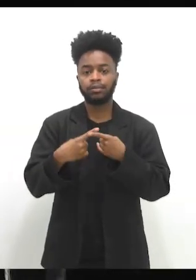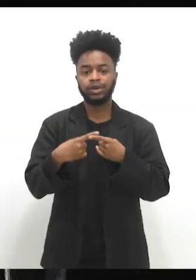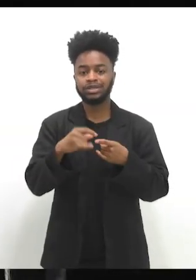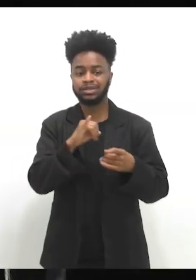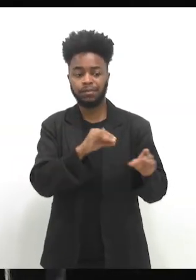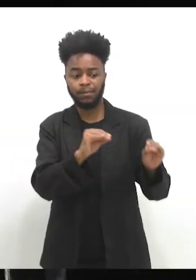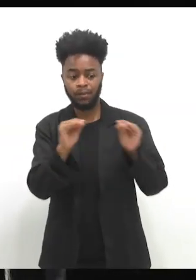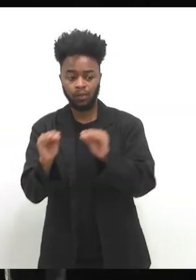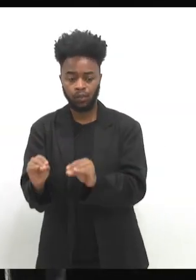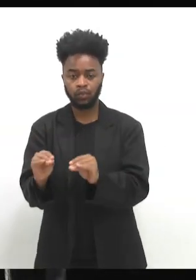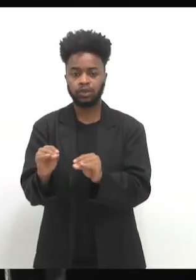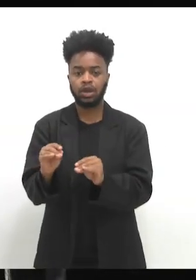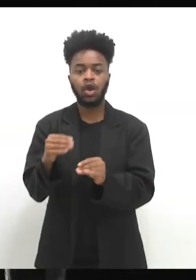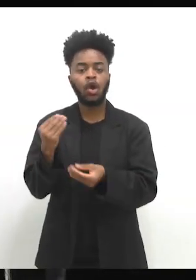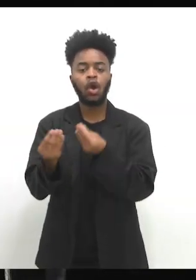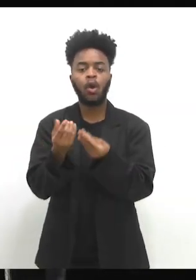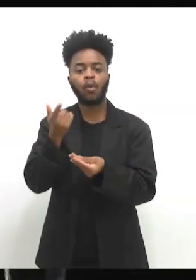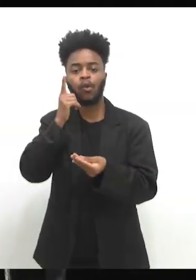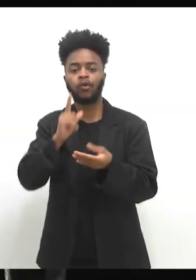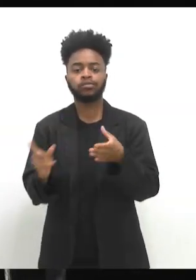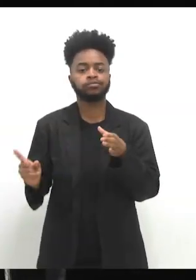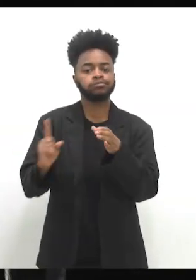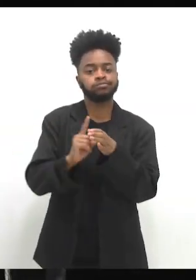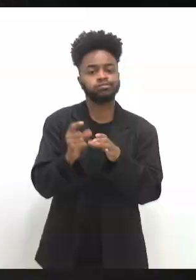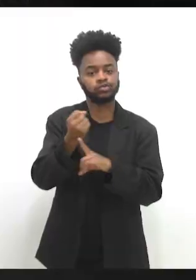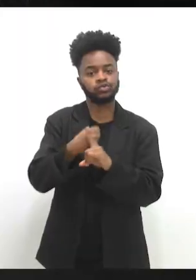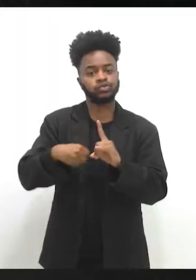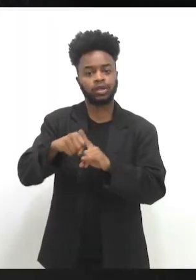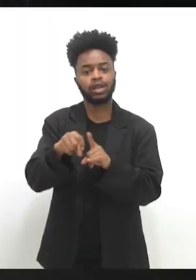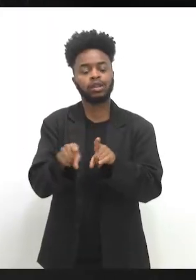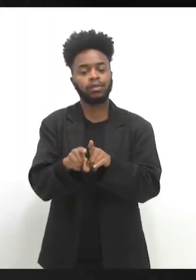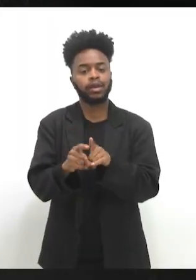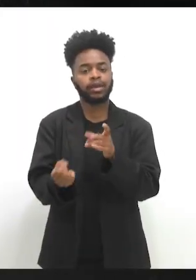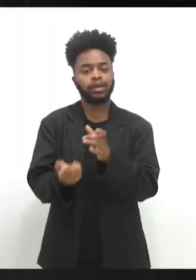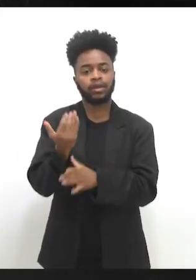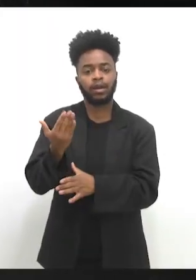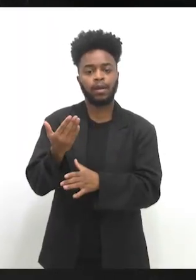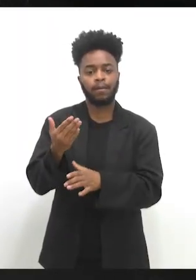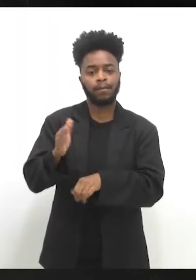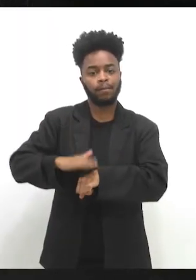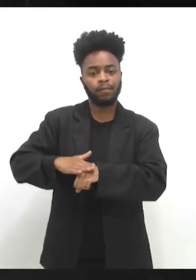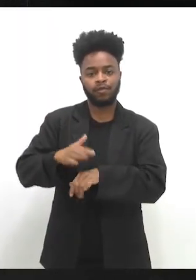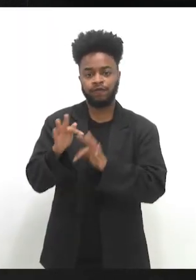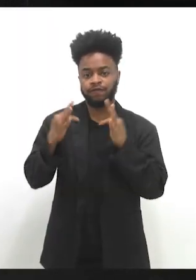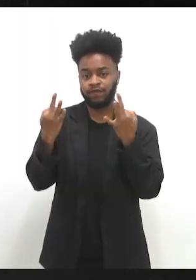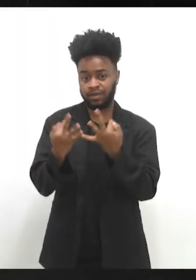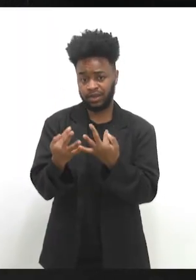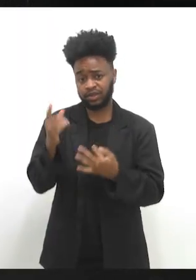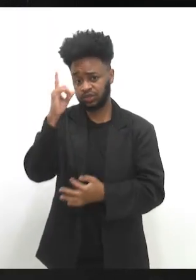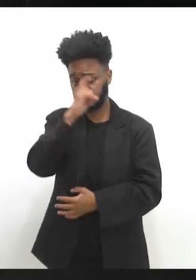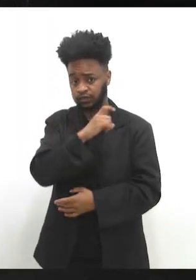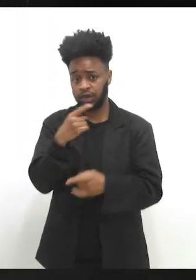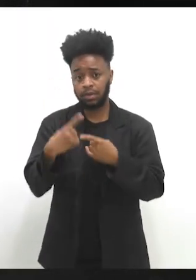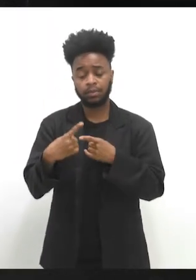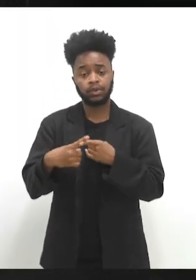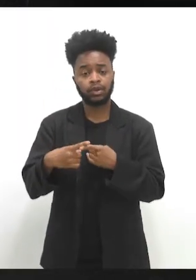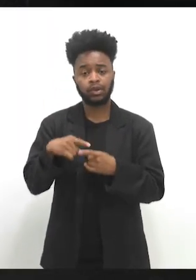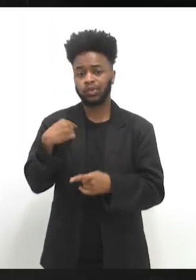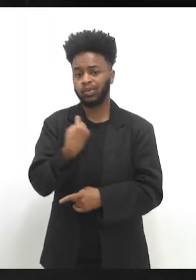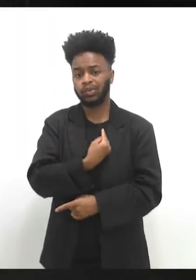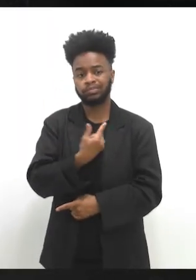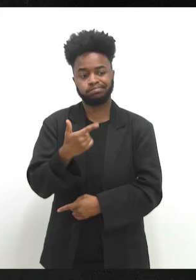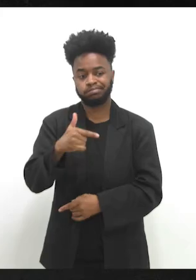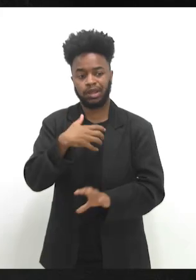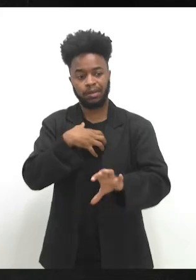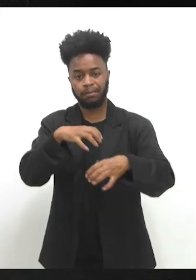você sai do seu lar, e para você ser reinserido, você trabalhar e constituir sua própria família, isso é muito difícil. Até porque a gente não tem